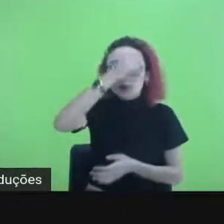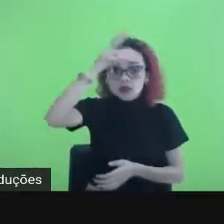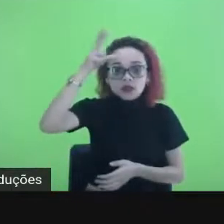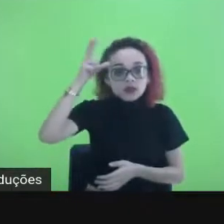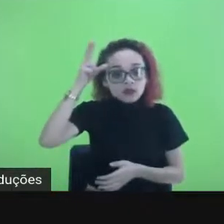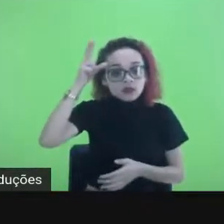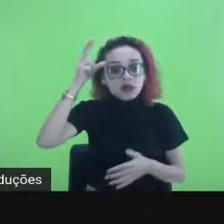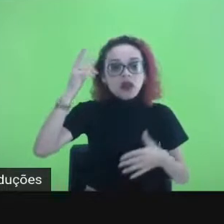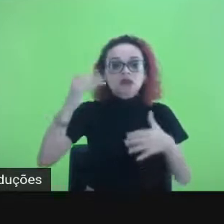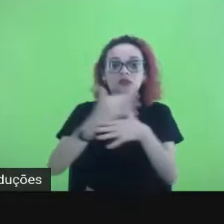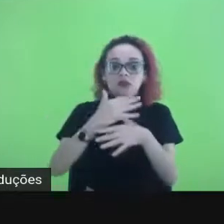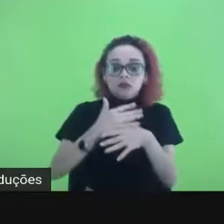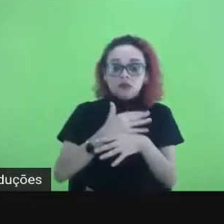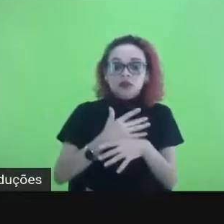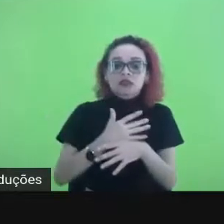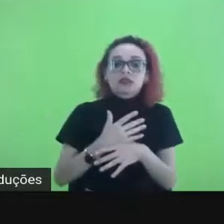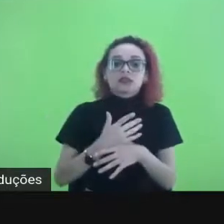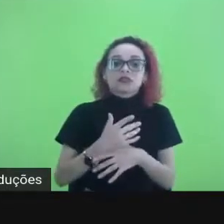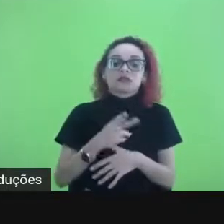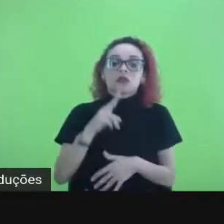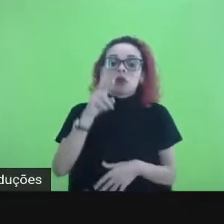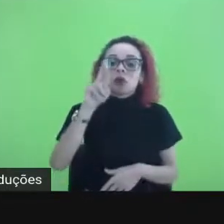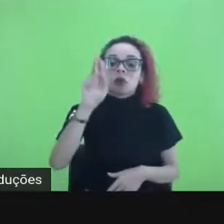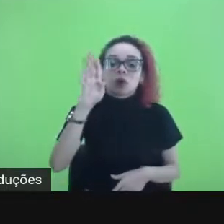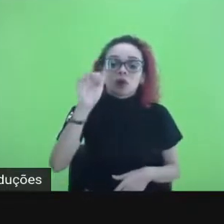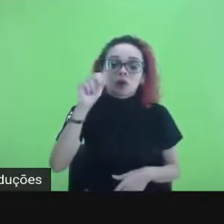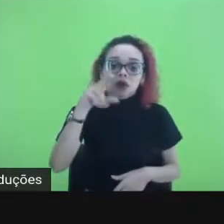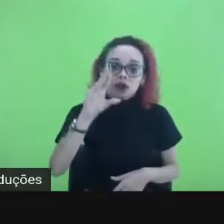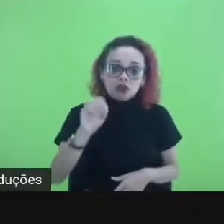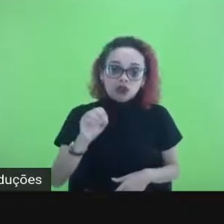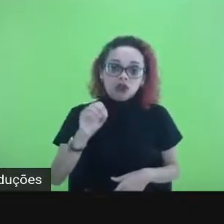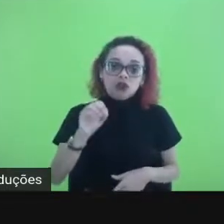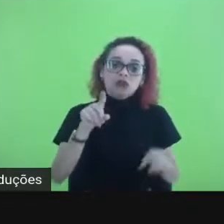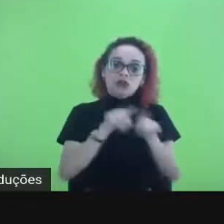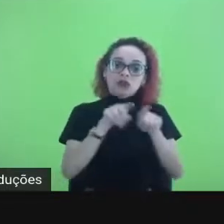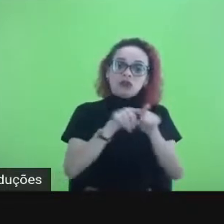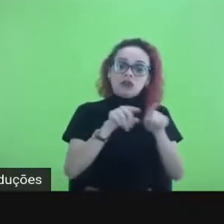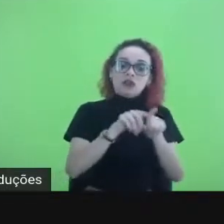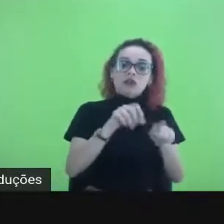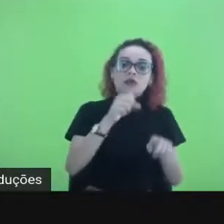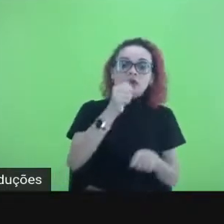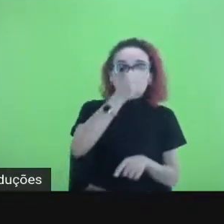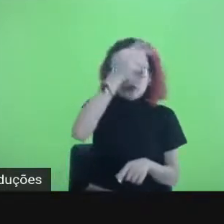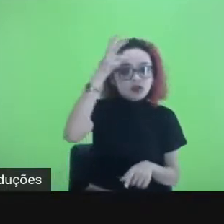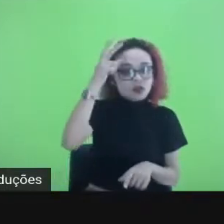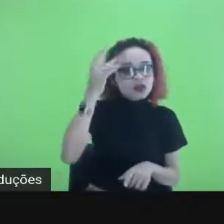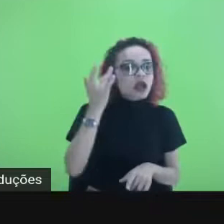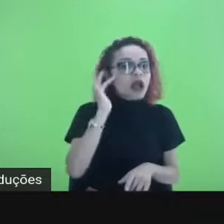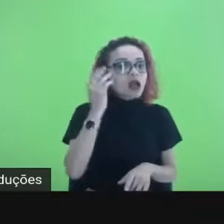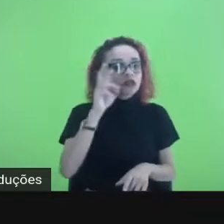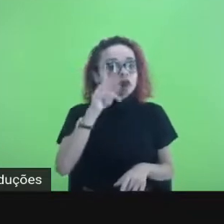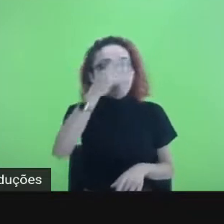Urbano e também nas subprefeituras, que acho que agora o nome é Prefeituras Regionais.